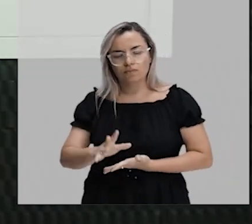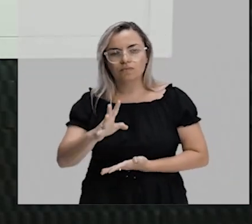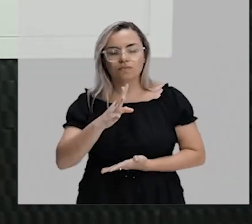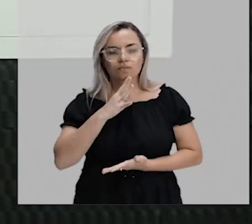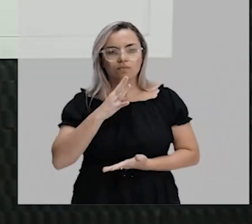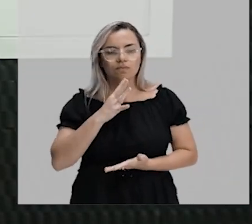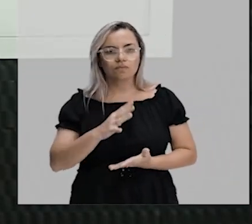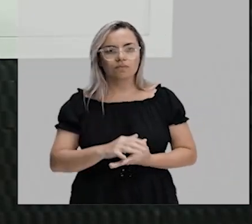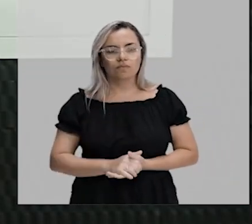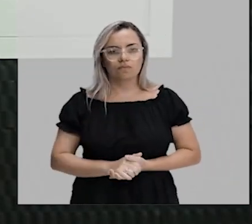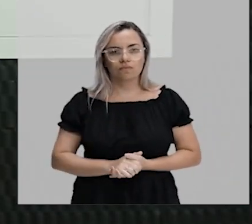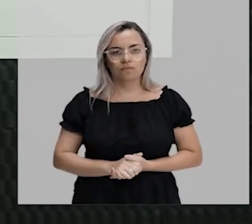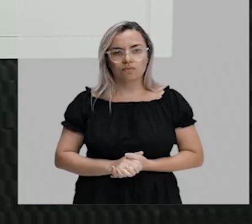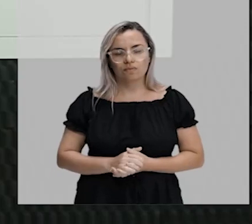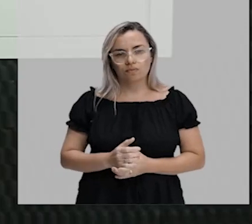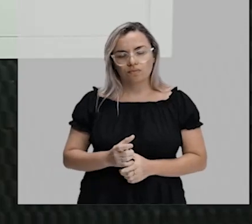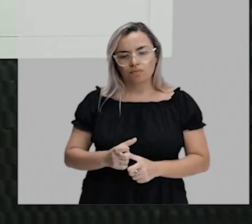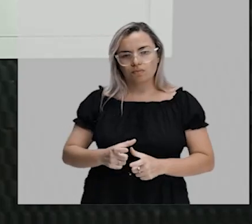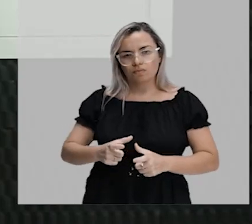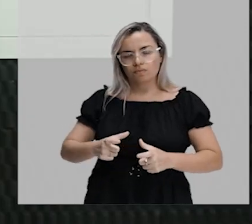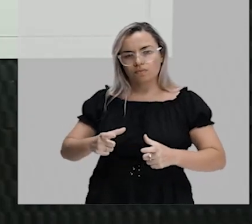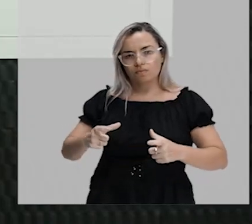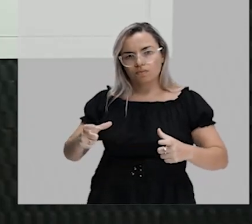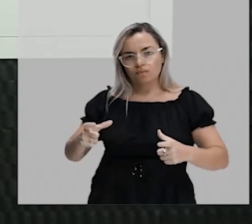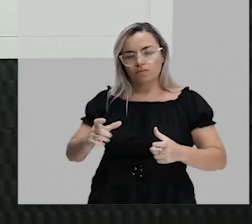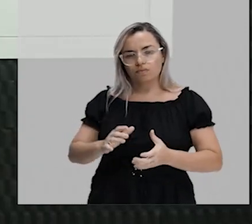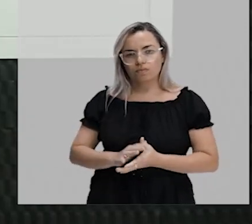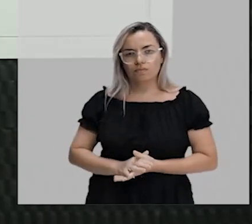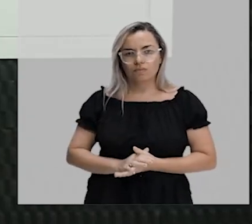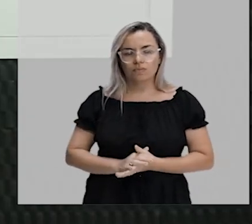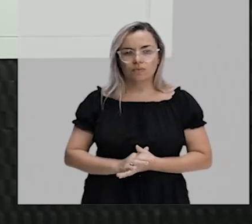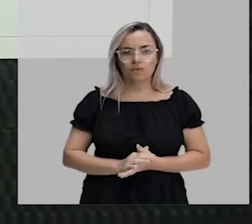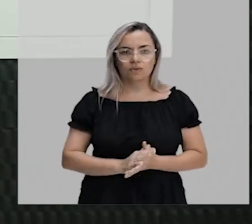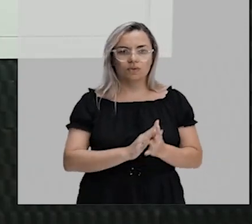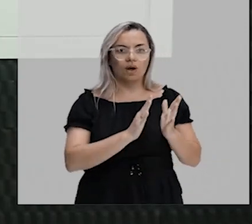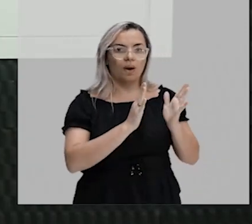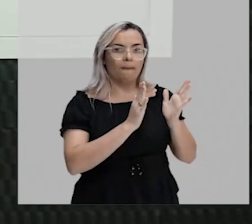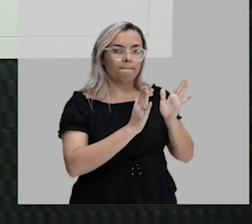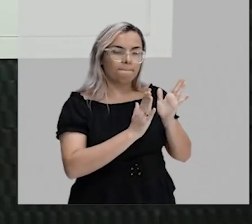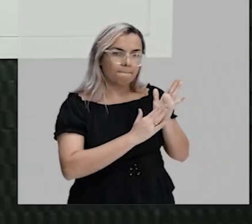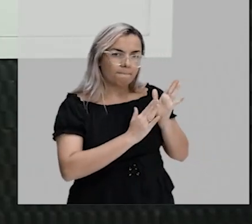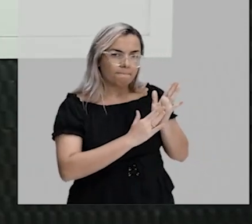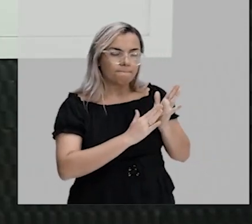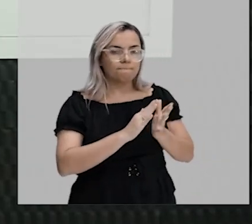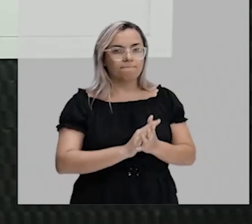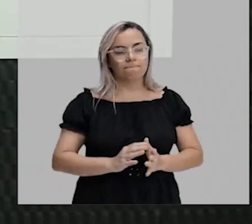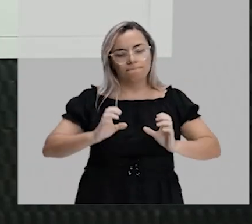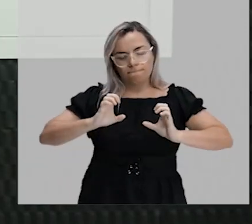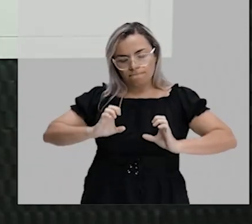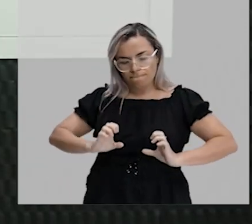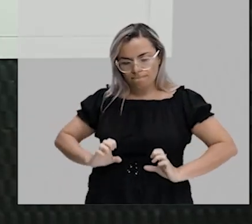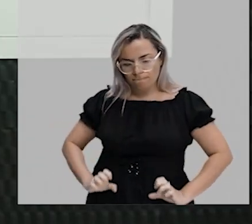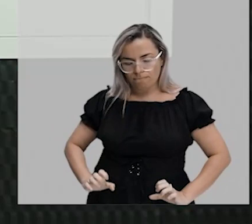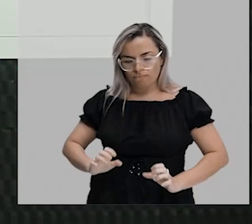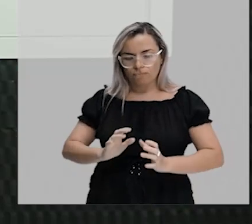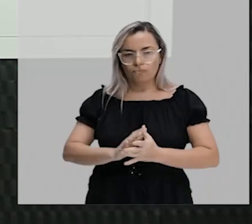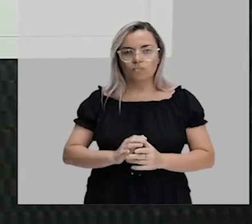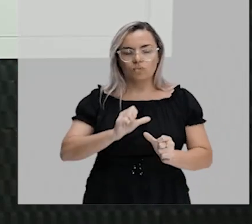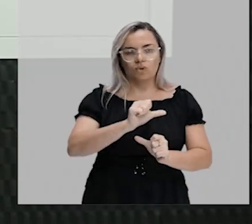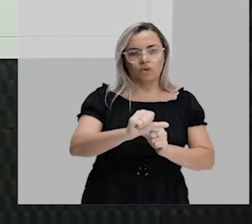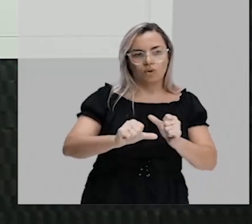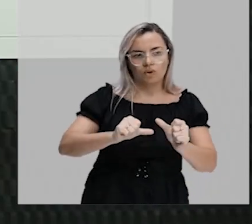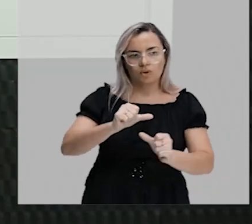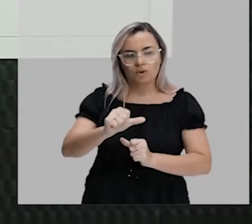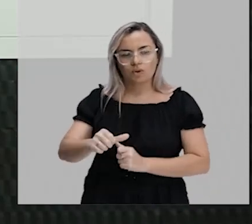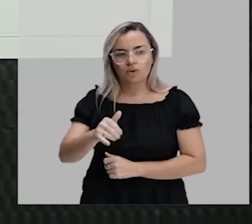conhecida, é trazida como uma das grandes, né, mandatárias de propostas para a ética. Sem dúvida nenhuma, nós temos grandes mudanças,